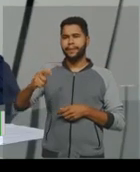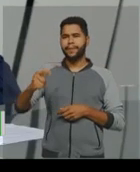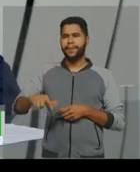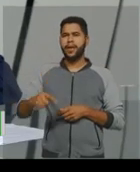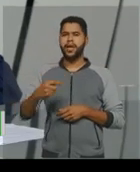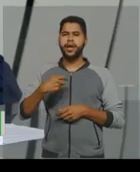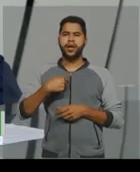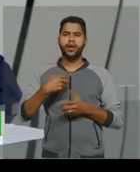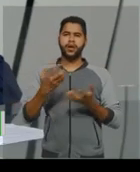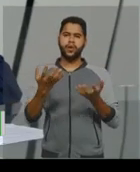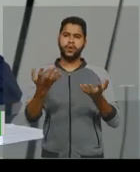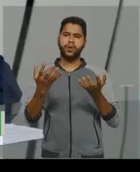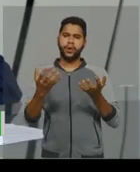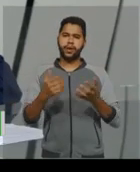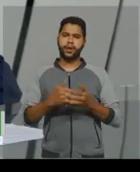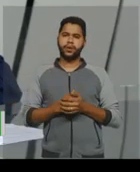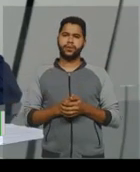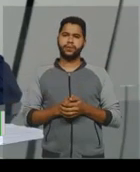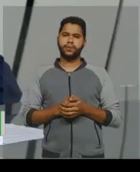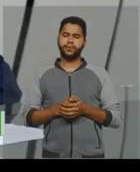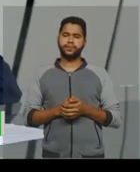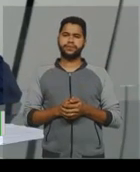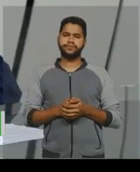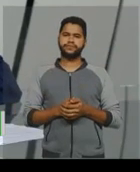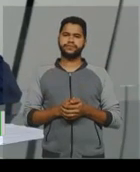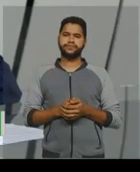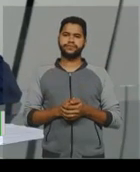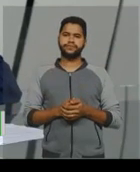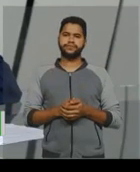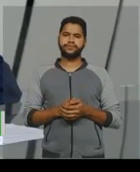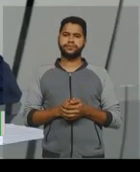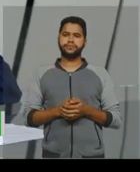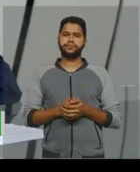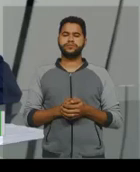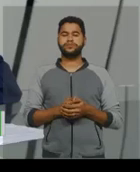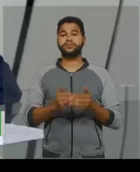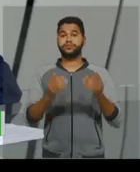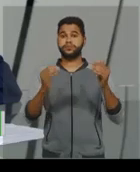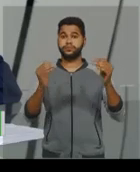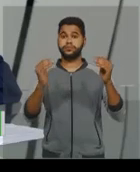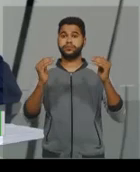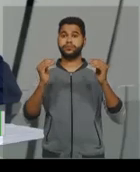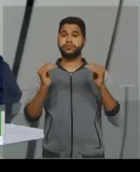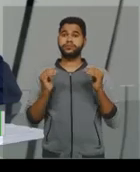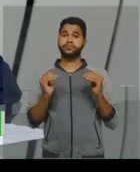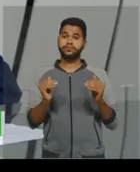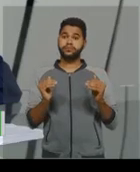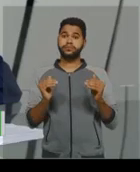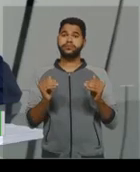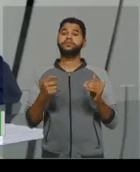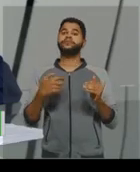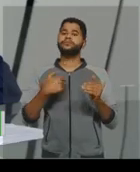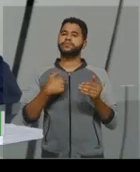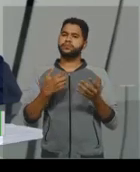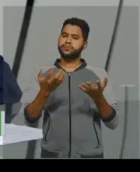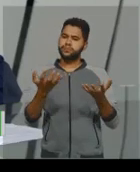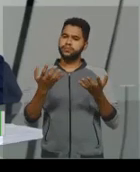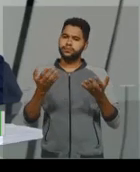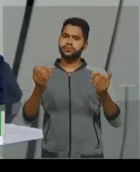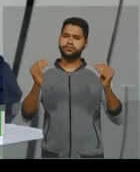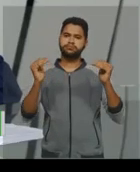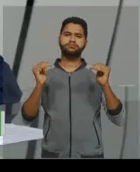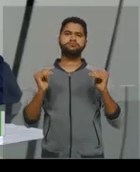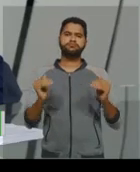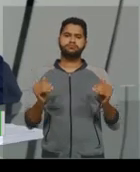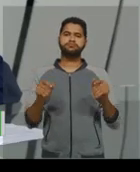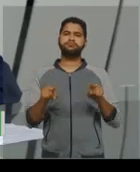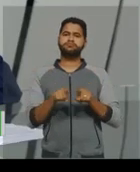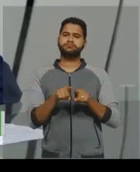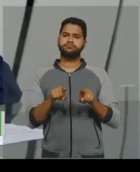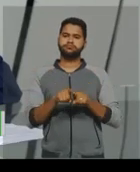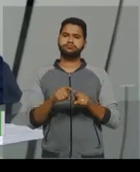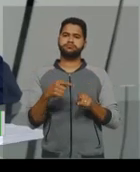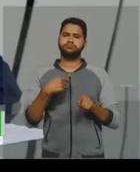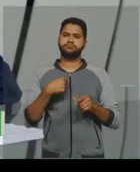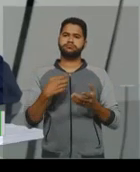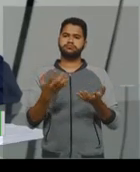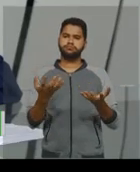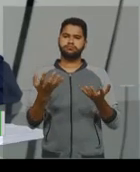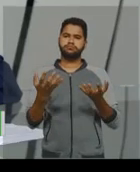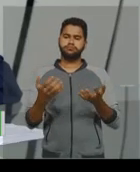eu quero, começa com eu quero, o segundo verso também eu quero, o terceiro verso também eu